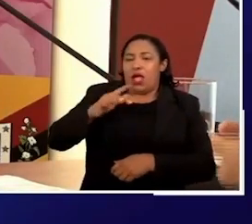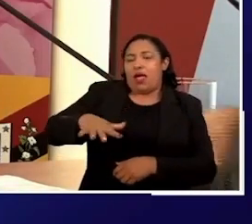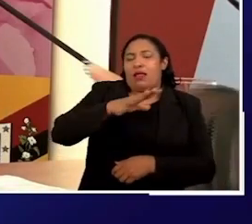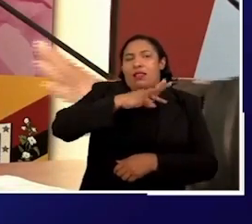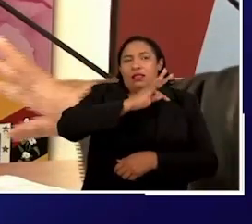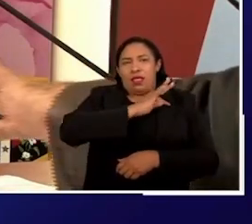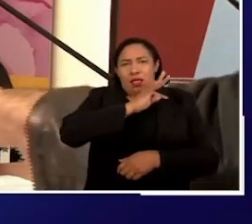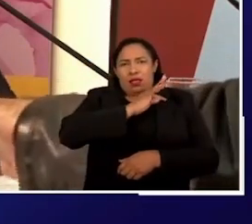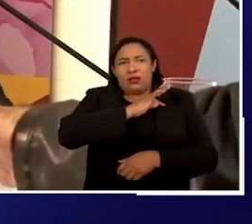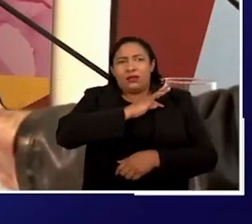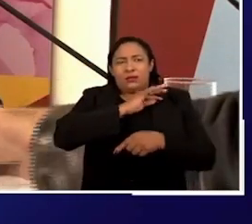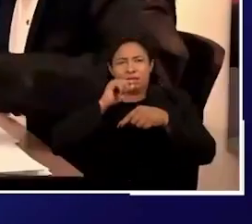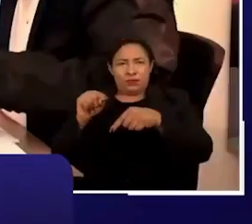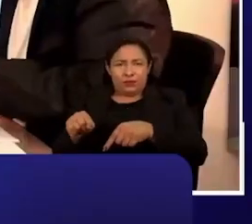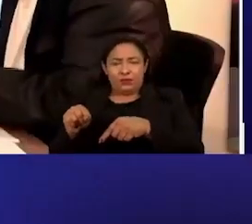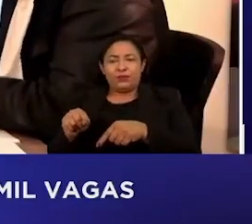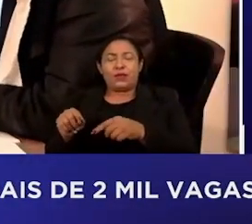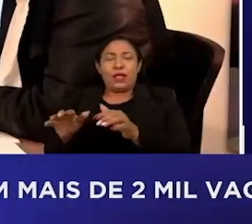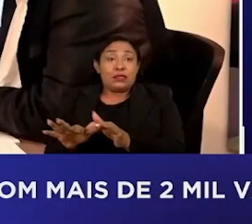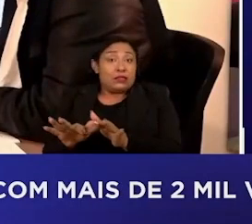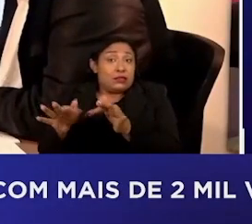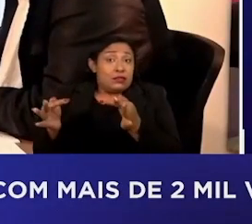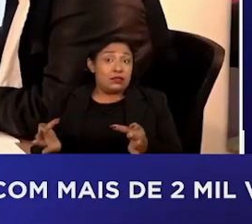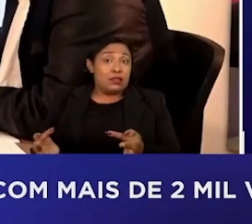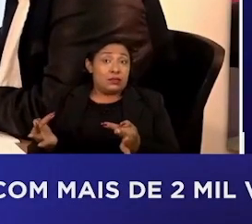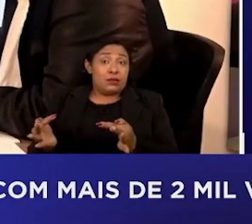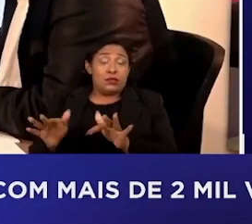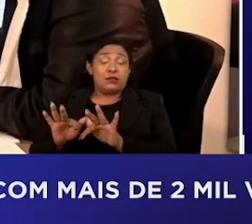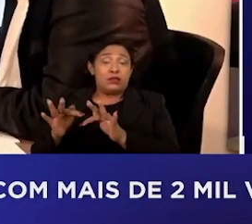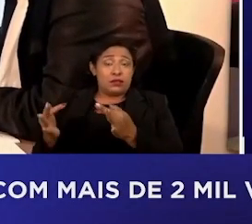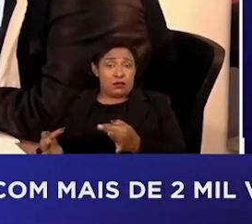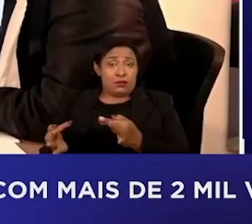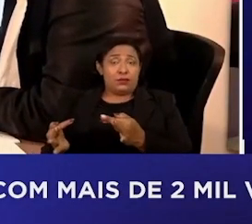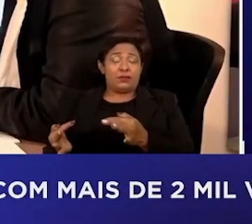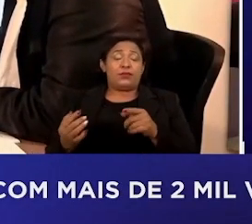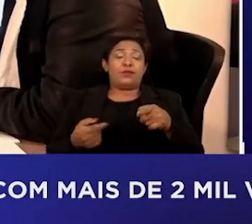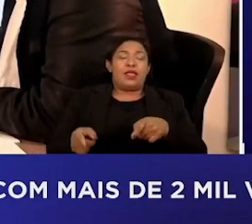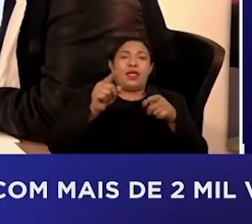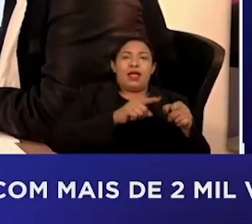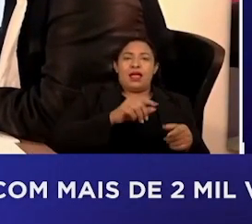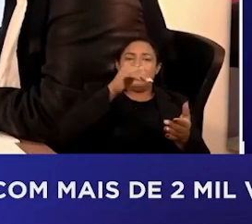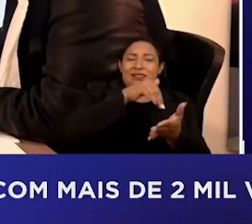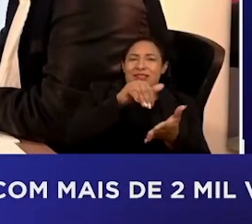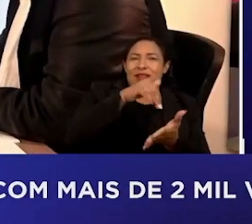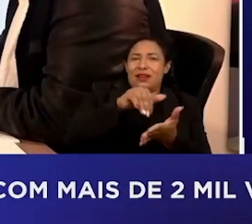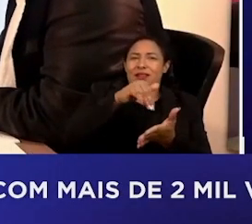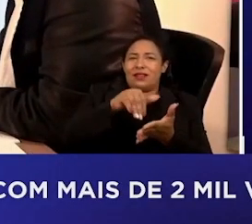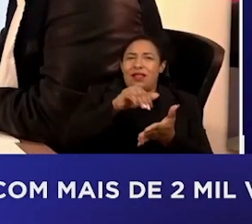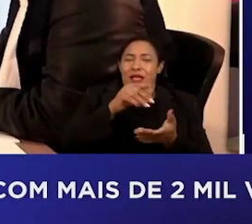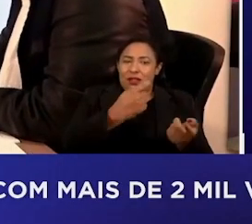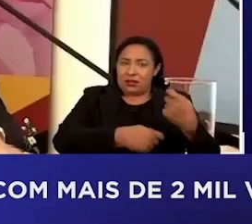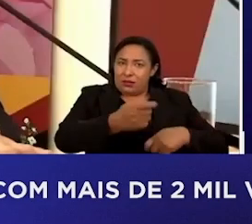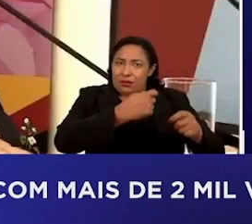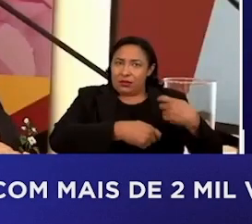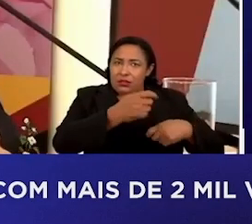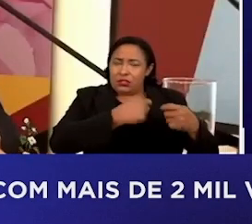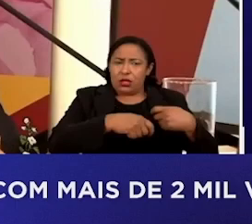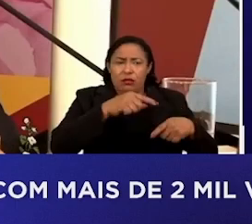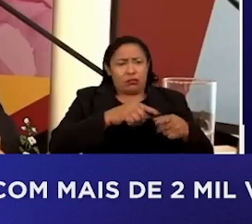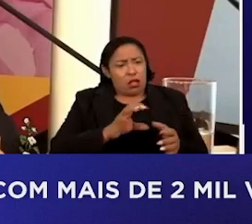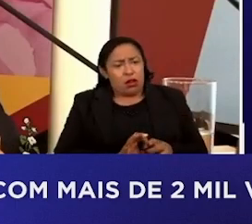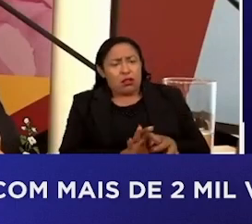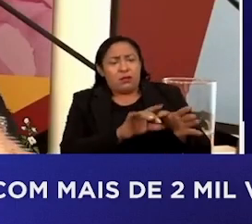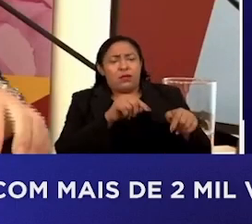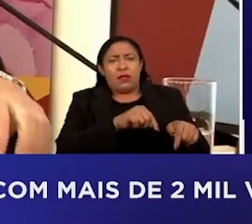base técnica essa seleção simplificada dessa seleção simplificada e a secretaria de administração está